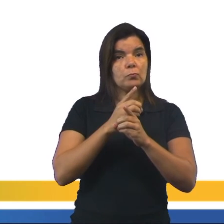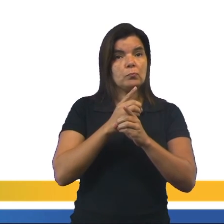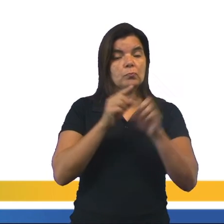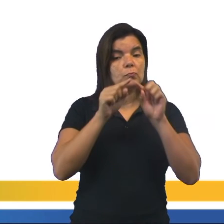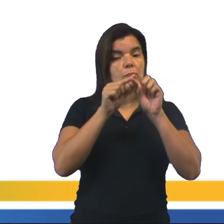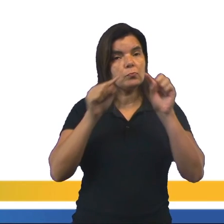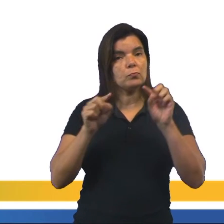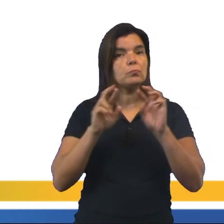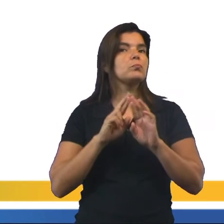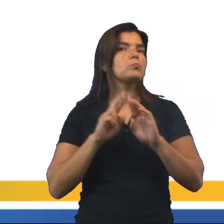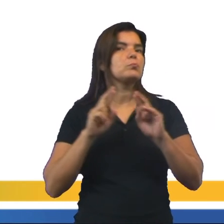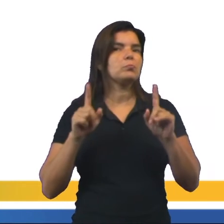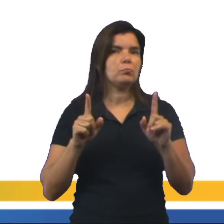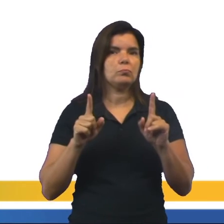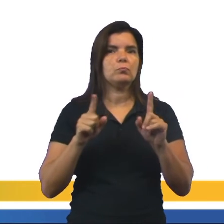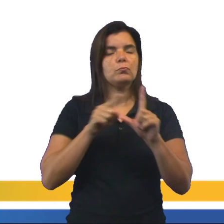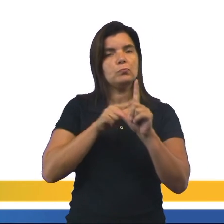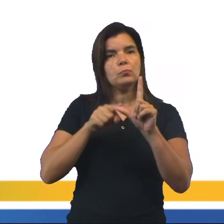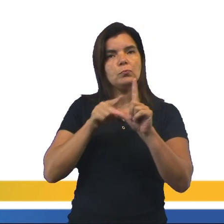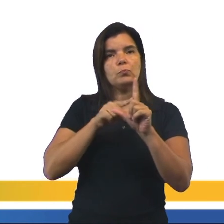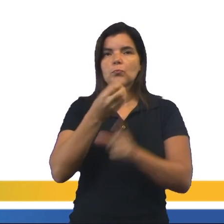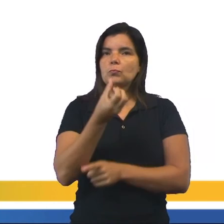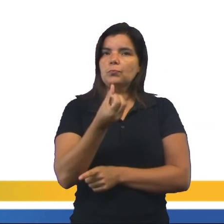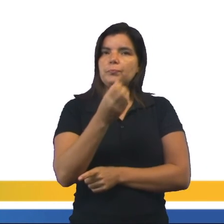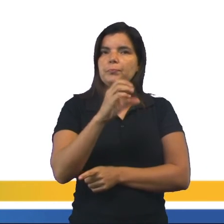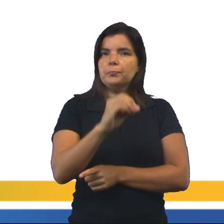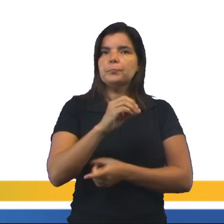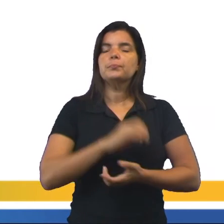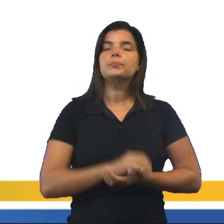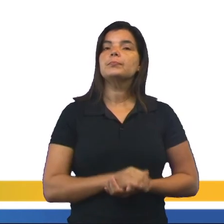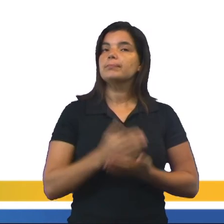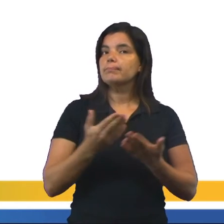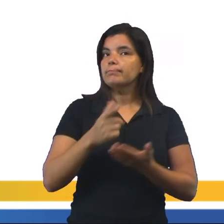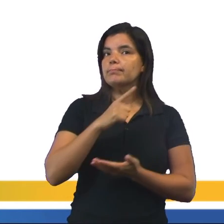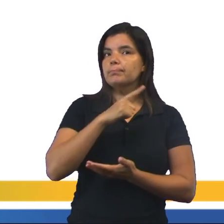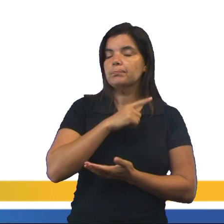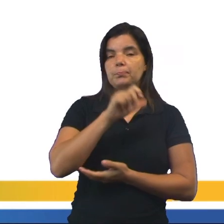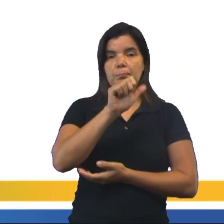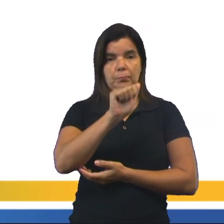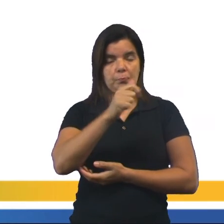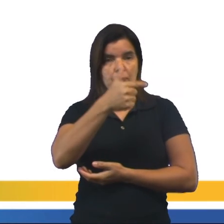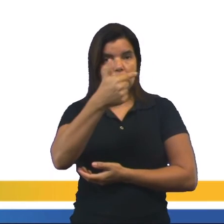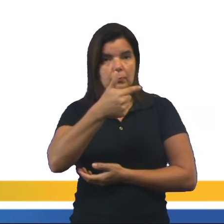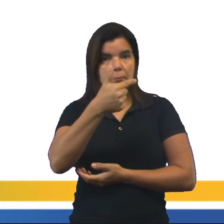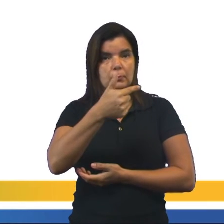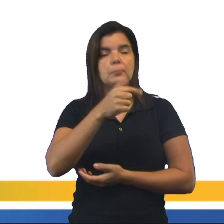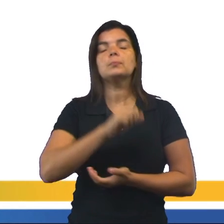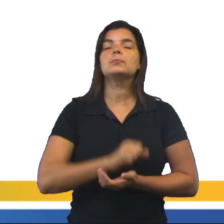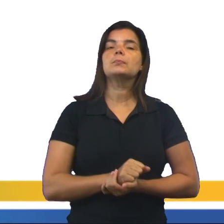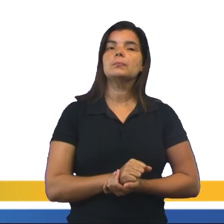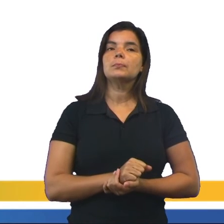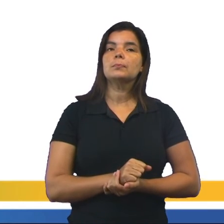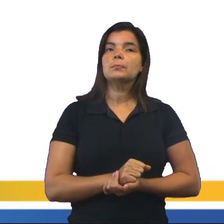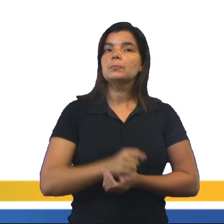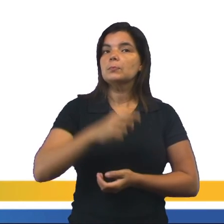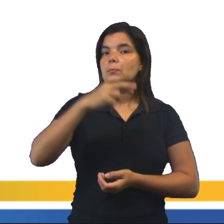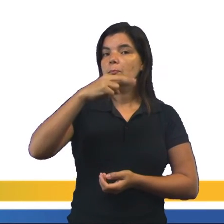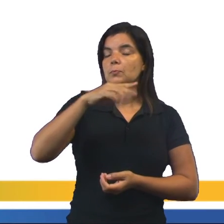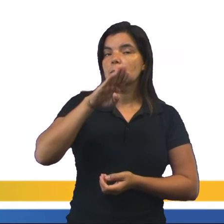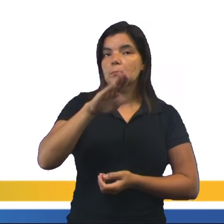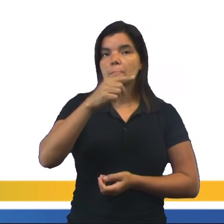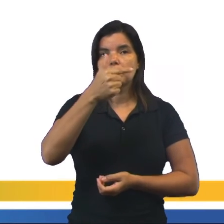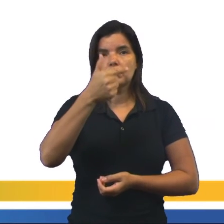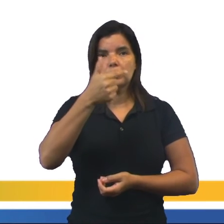valor do lado oposto ao ângulo de 60 graus. Assim temos a lei dos cossenos. A